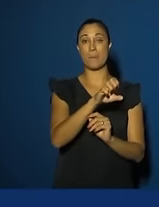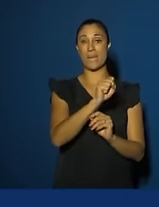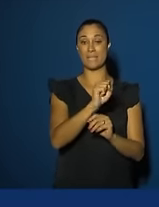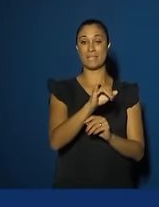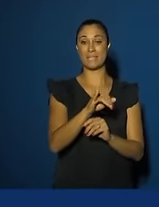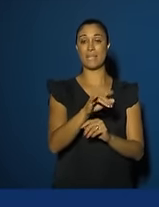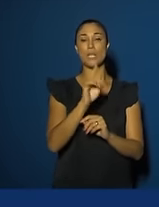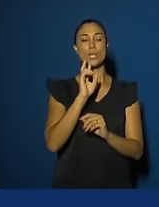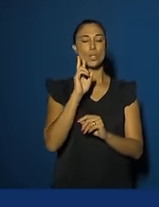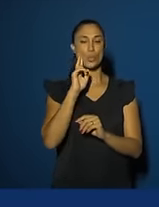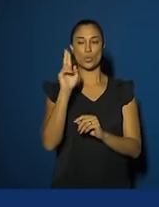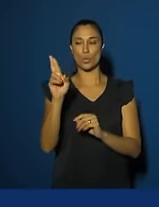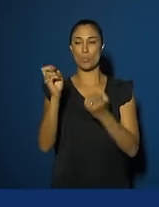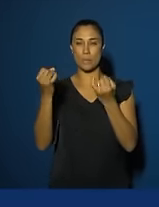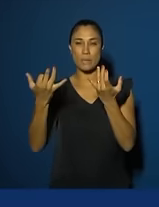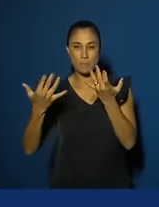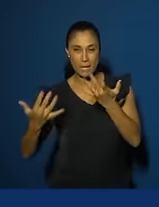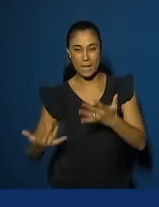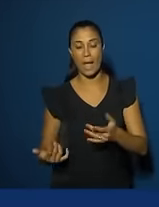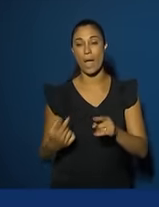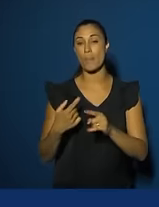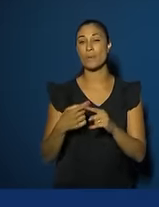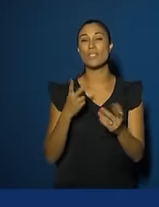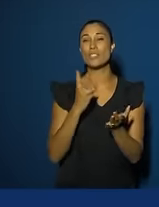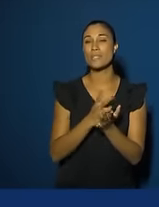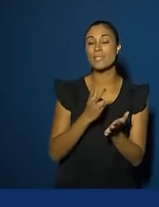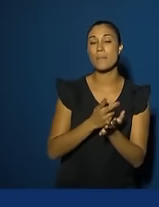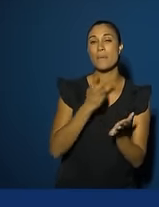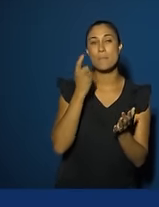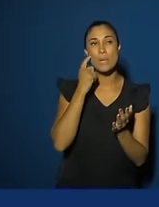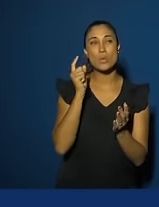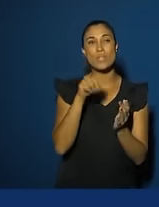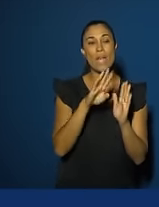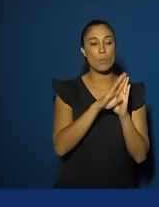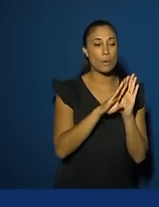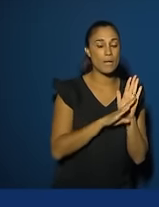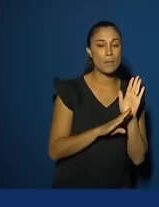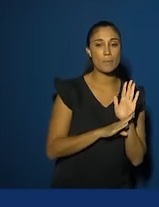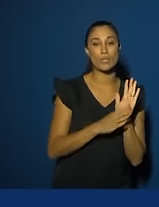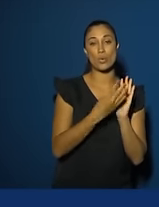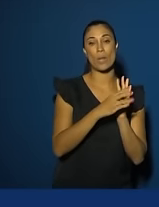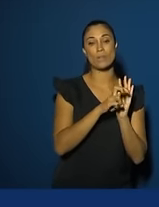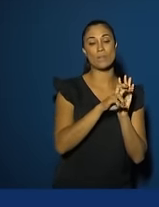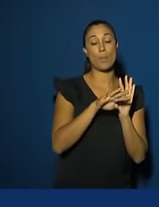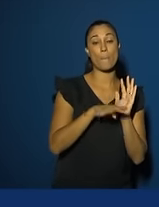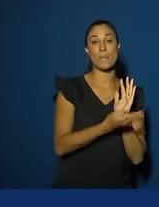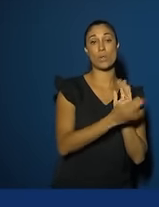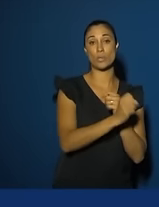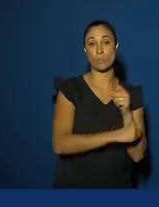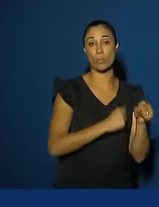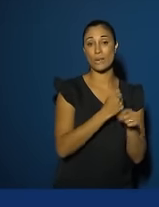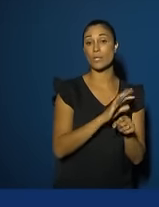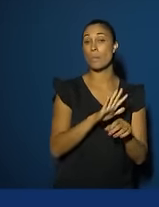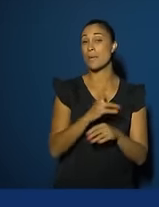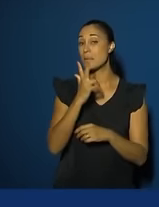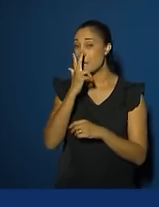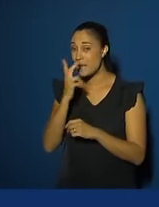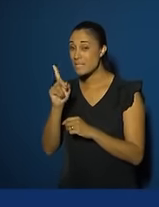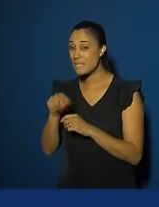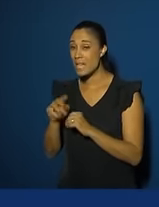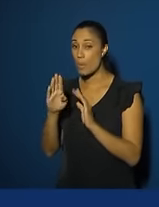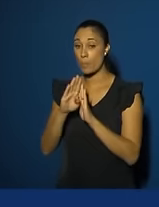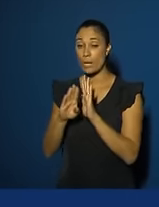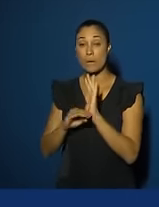pce eu queria até que o senhor explicasse melhor porque a gente sempre Pensou que fosse um programa de 4 5 bilhões de reais por ano e parece que foi um